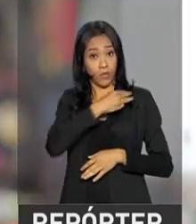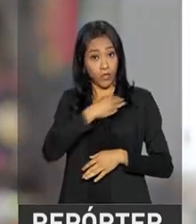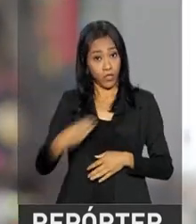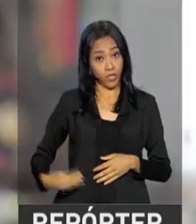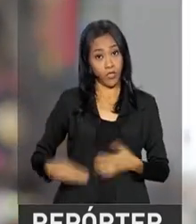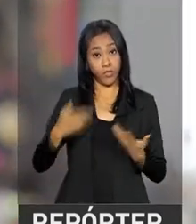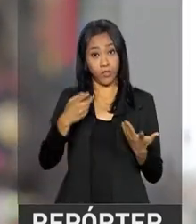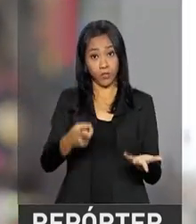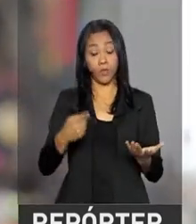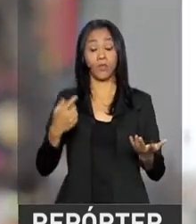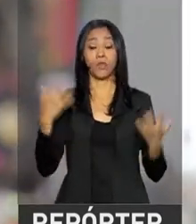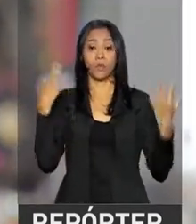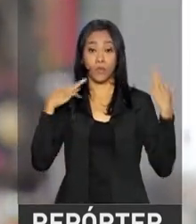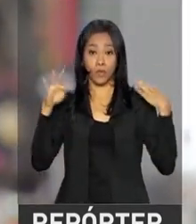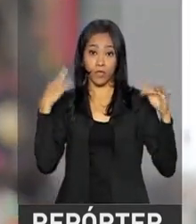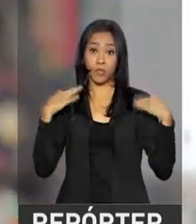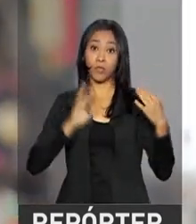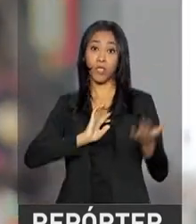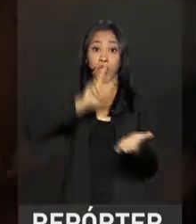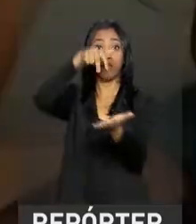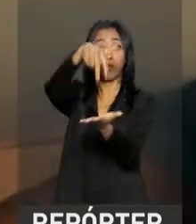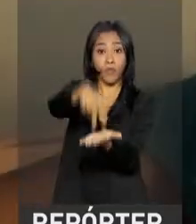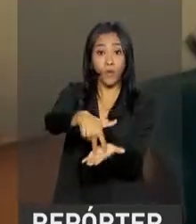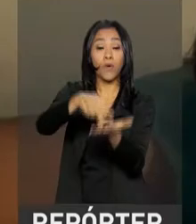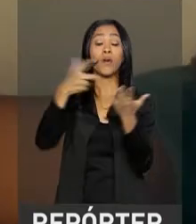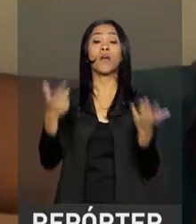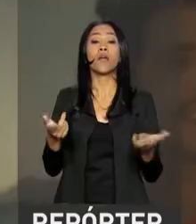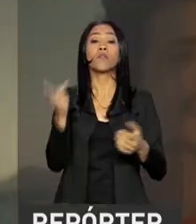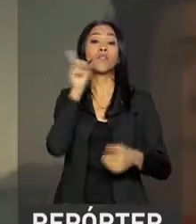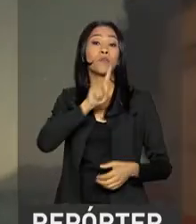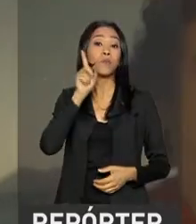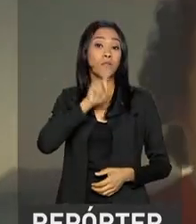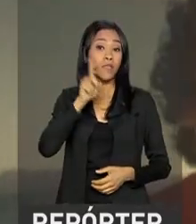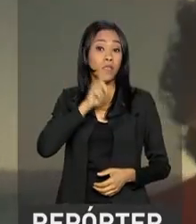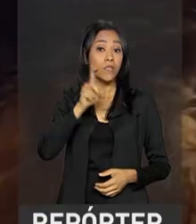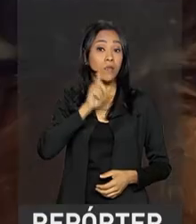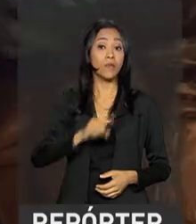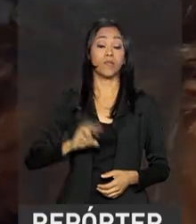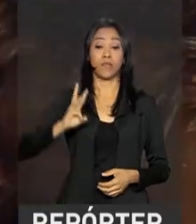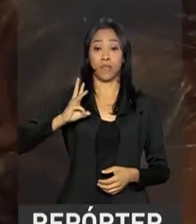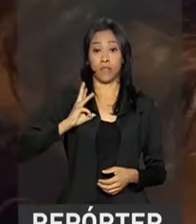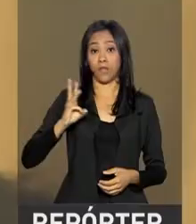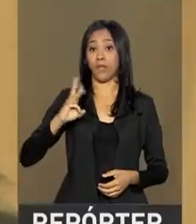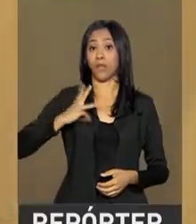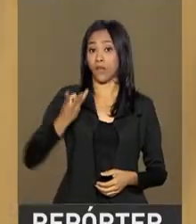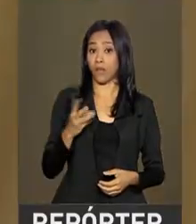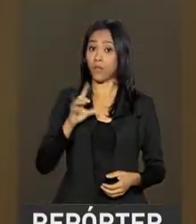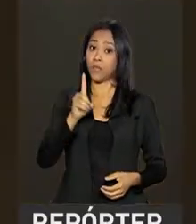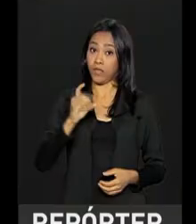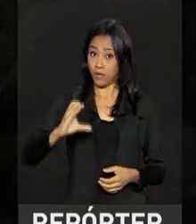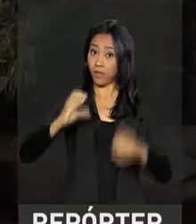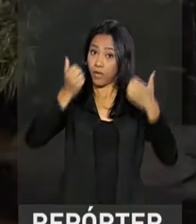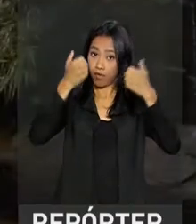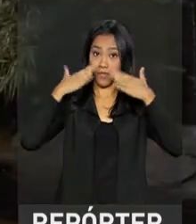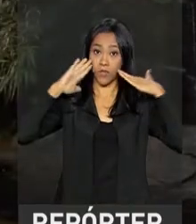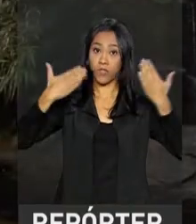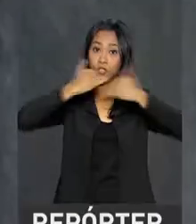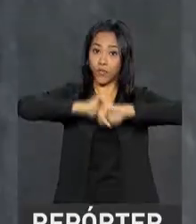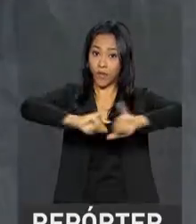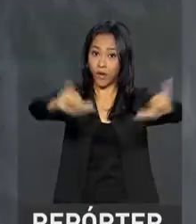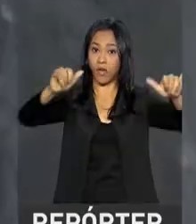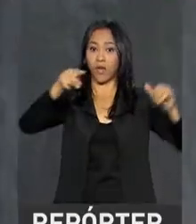esteve no lançamento do programa em nova york a idéia é movimentar a economia países como estados unidos japão